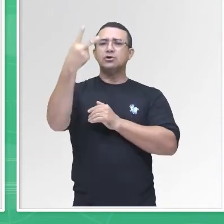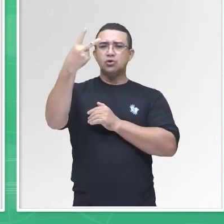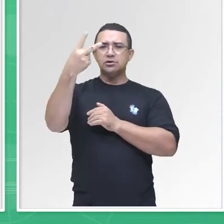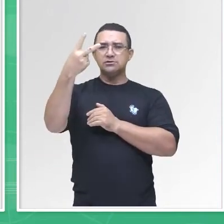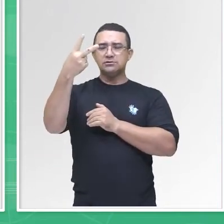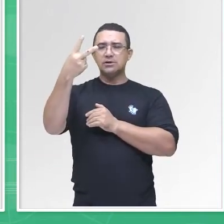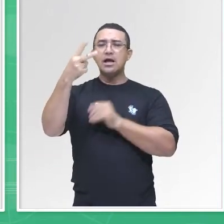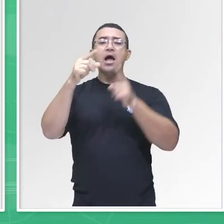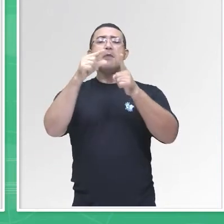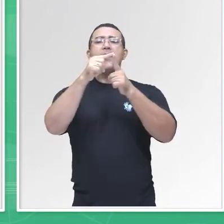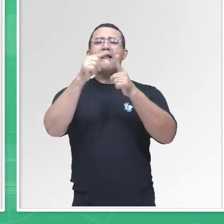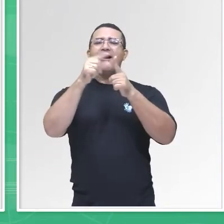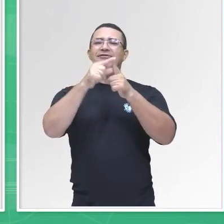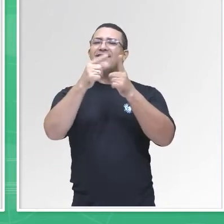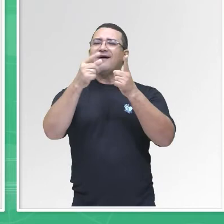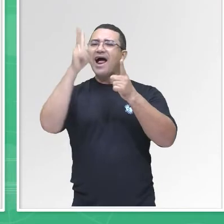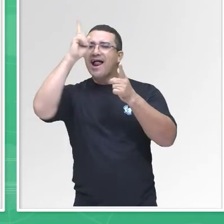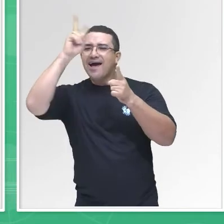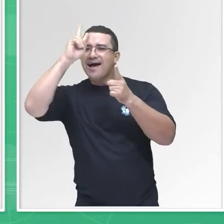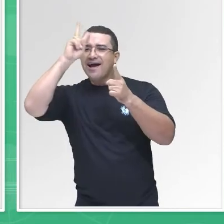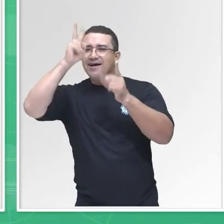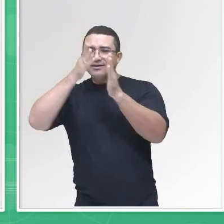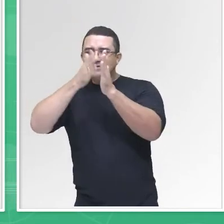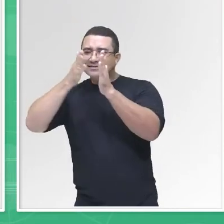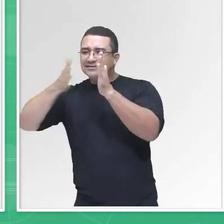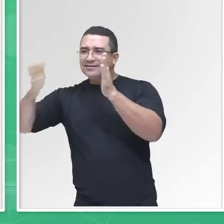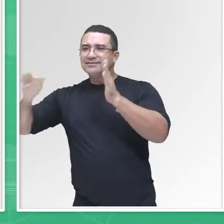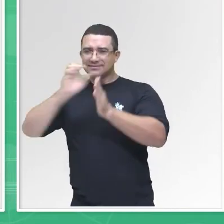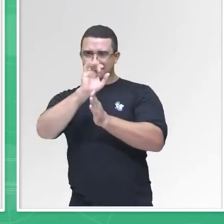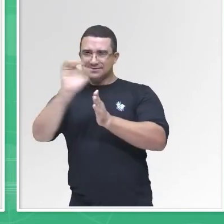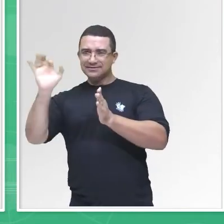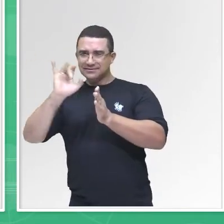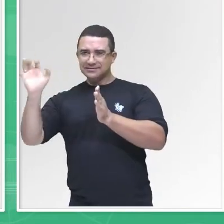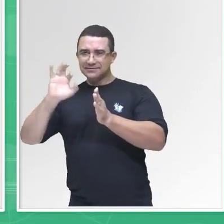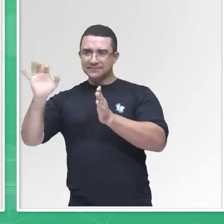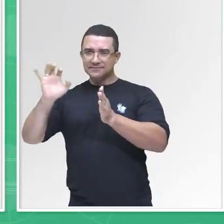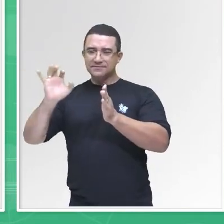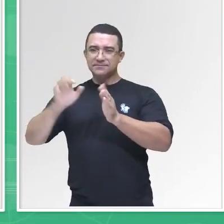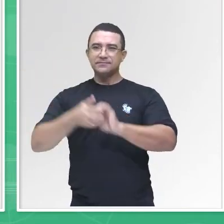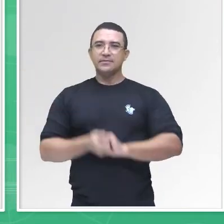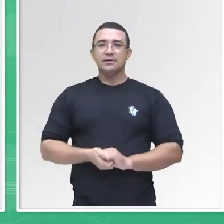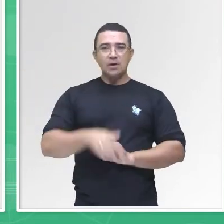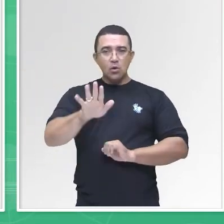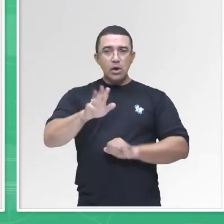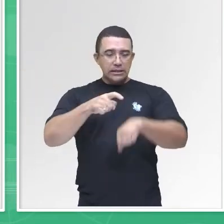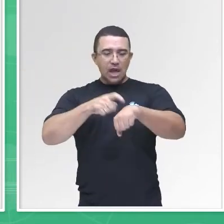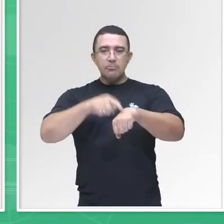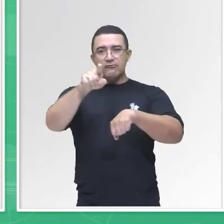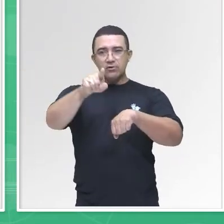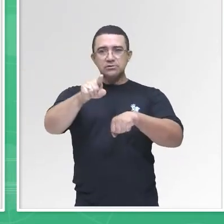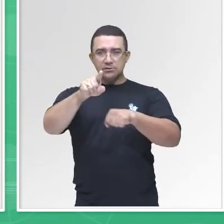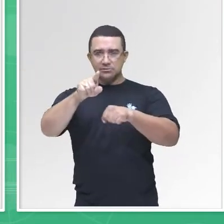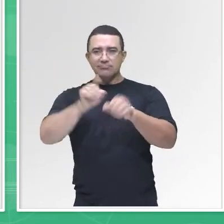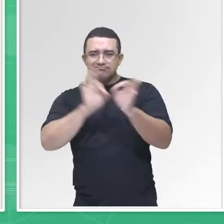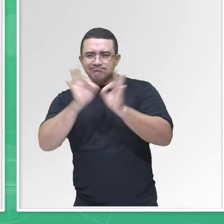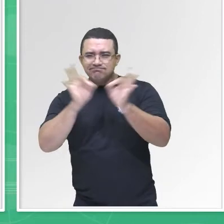essas palavras aí, para vocês deletrearem, ok? Então, façam isso. Daqui a pouco nós nos encontramos de novo.